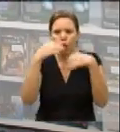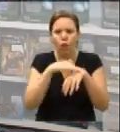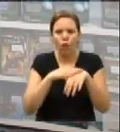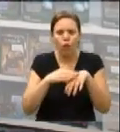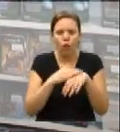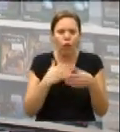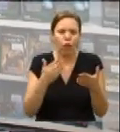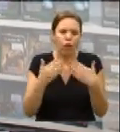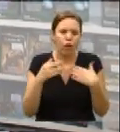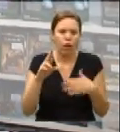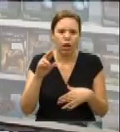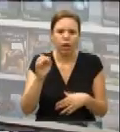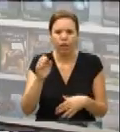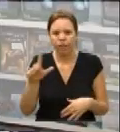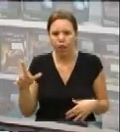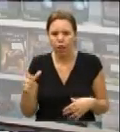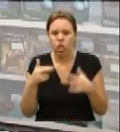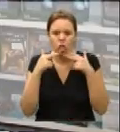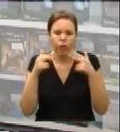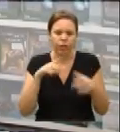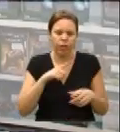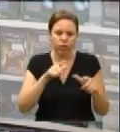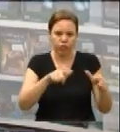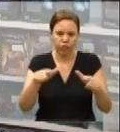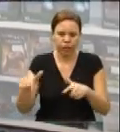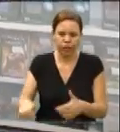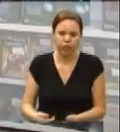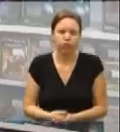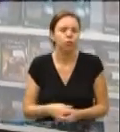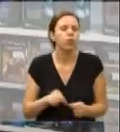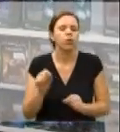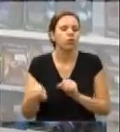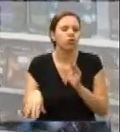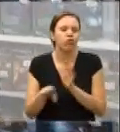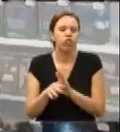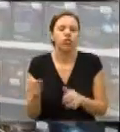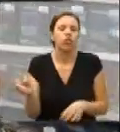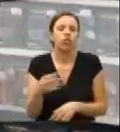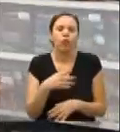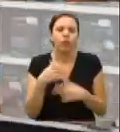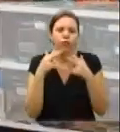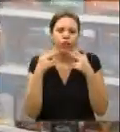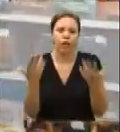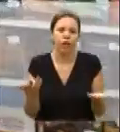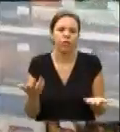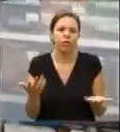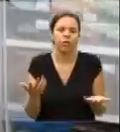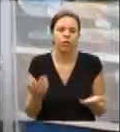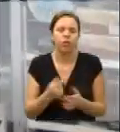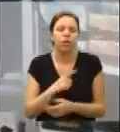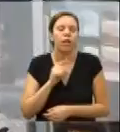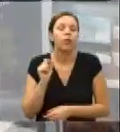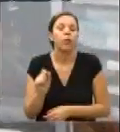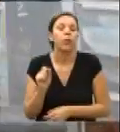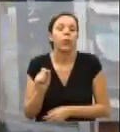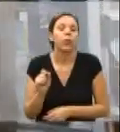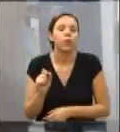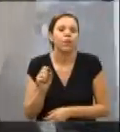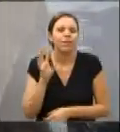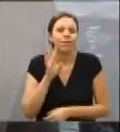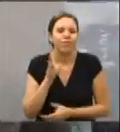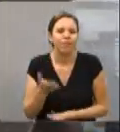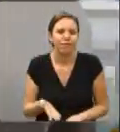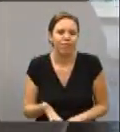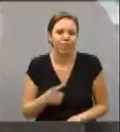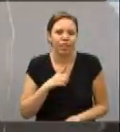as novidades que nós temos nesse setor. O que tá chegando aí de novo? Perfeito. O que a gente tem de novo aqui, Michel, é